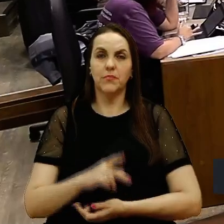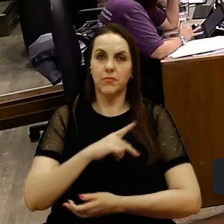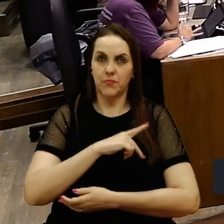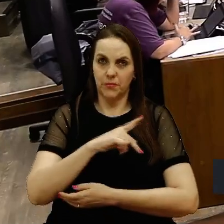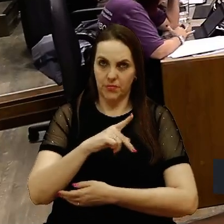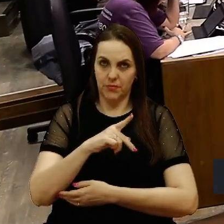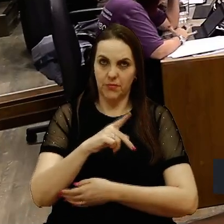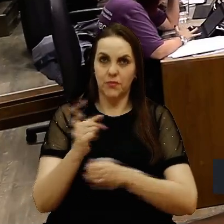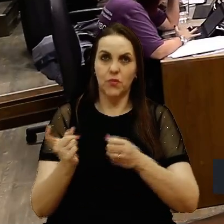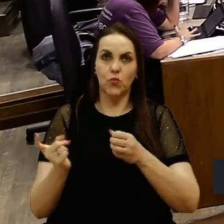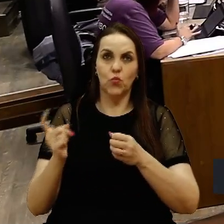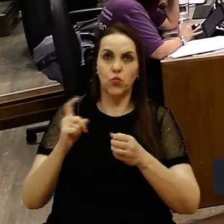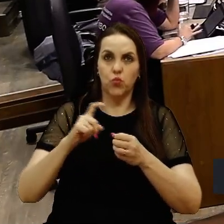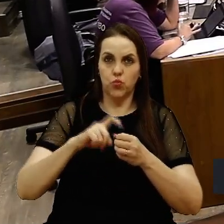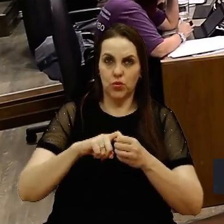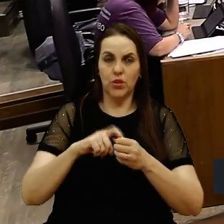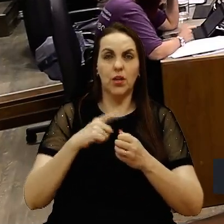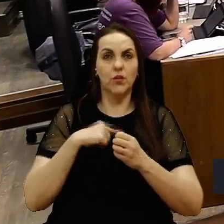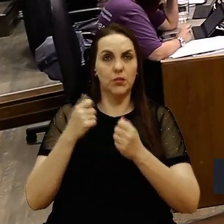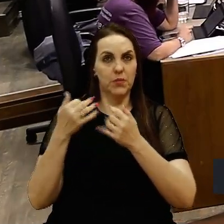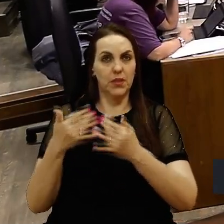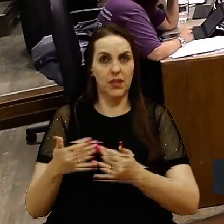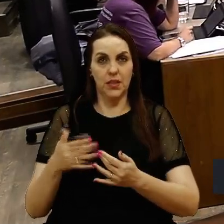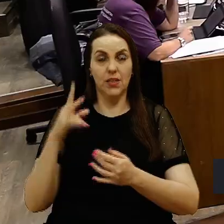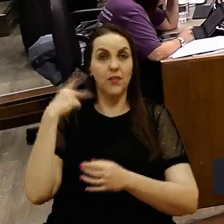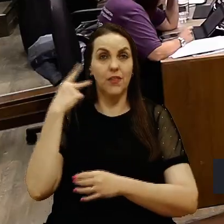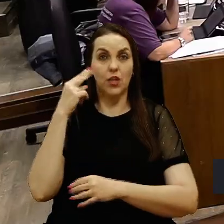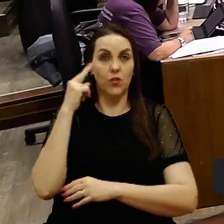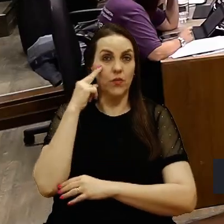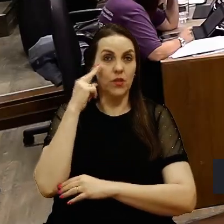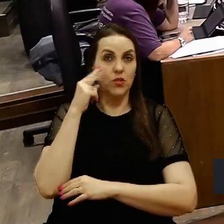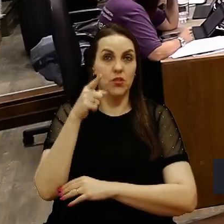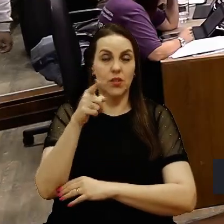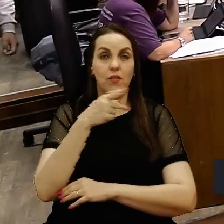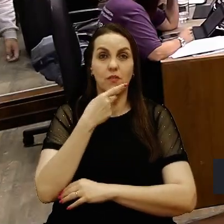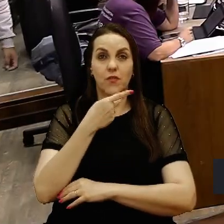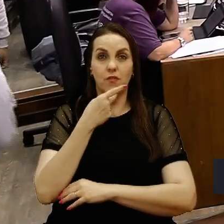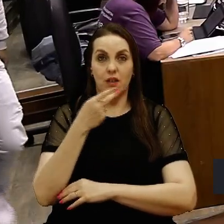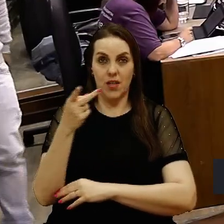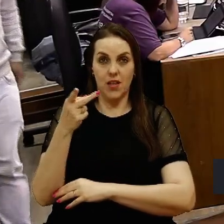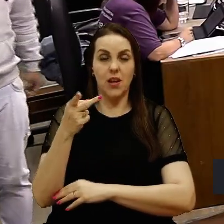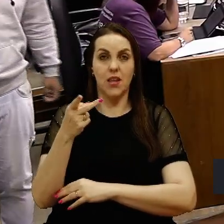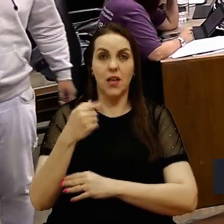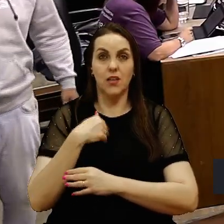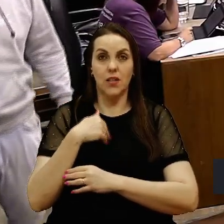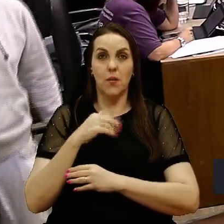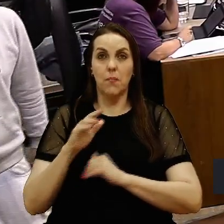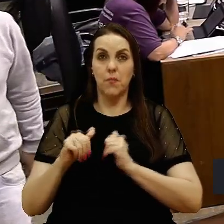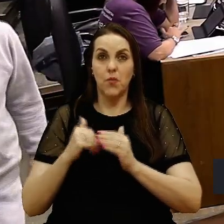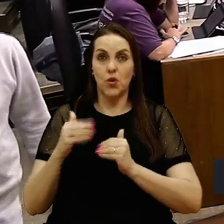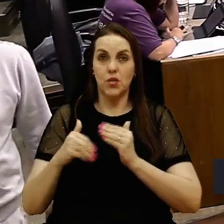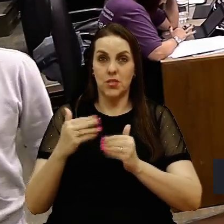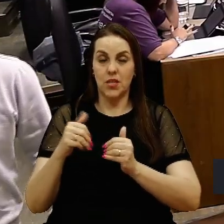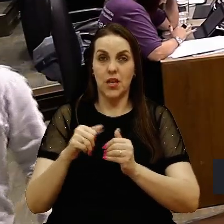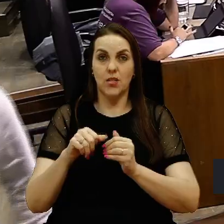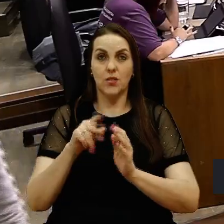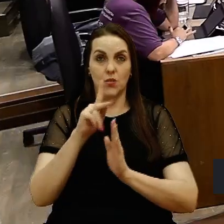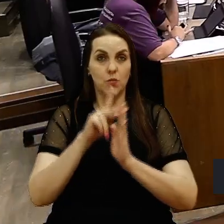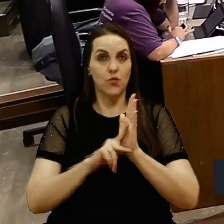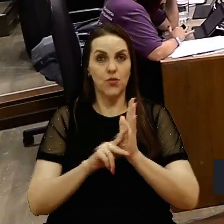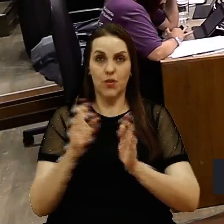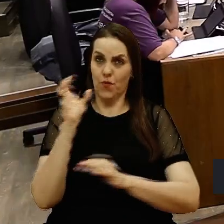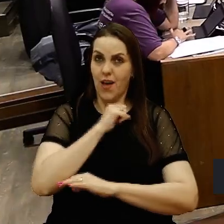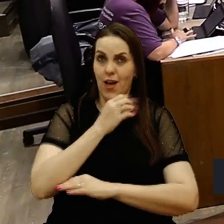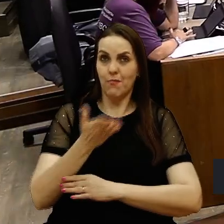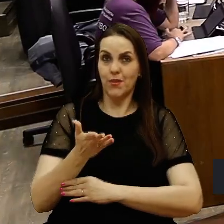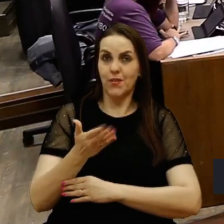Presidente, retomando o que eu trouxe, eu acho que o vereador Fantinel, inclusive, fala, na fala dele, o quanto o processo desse projeto foi